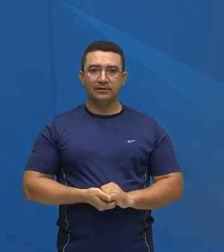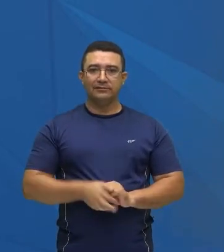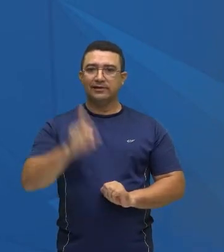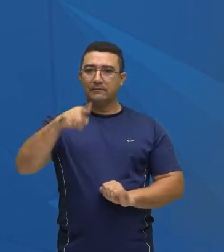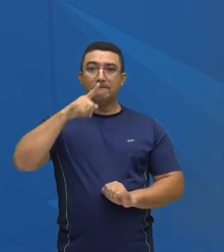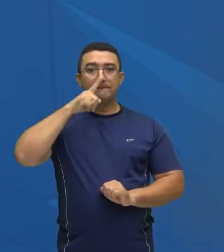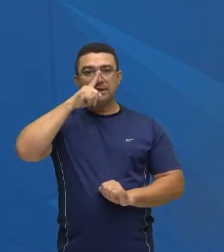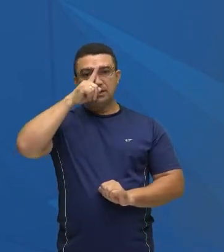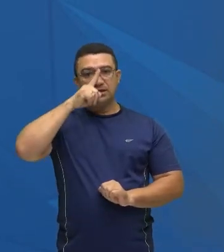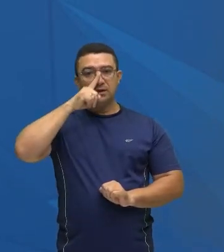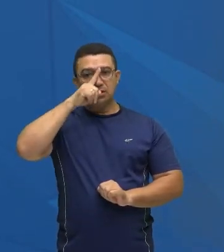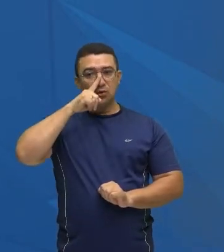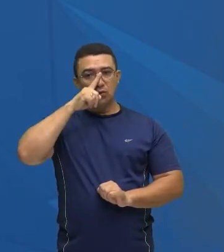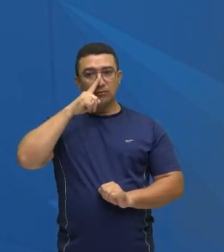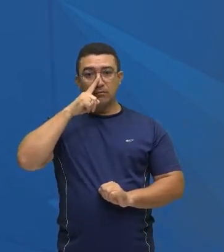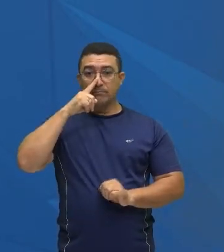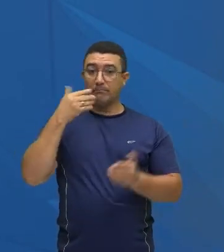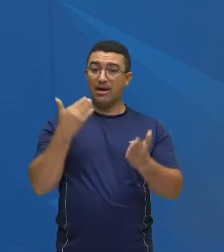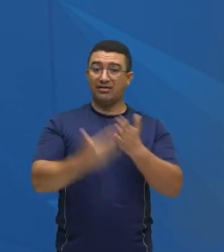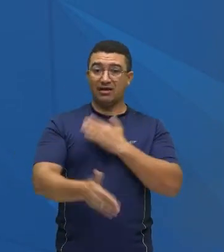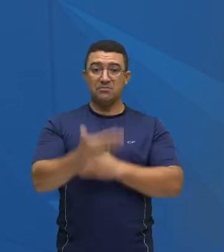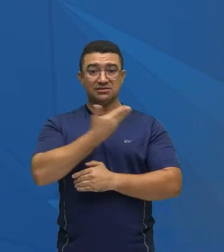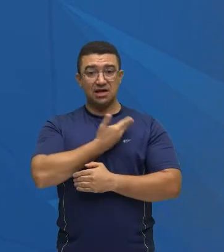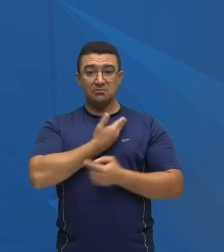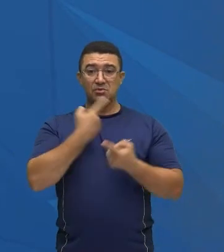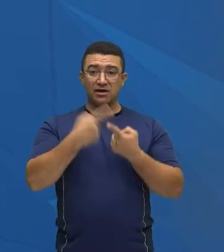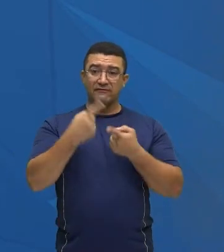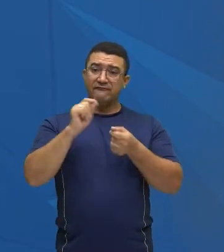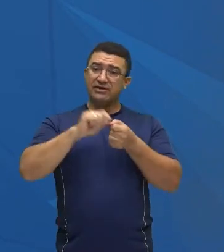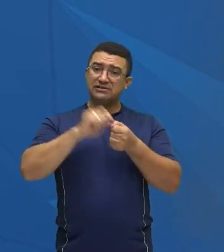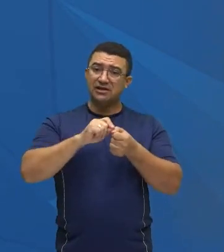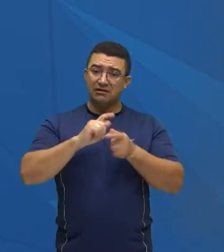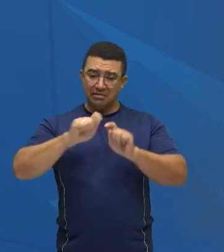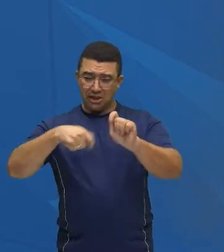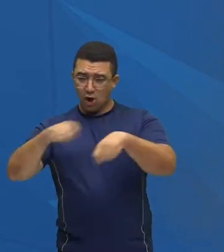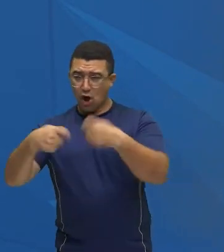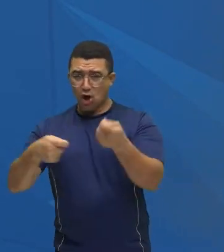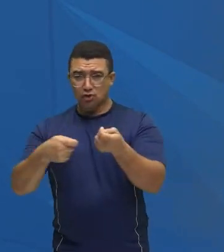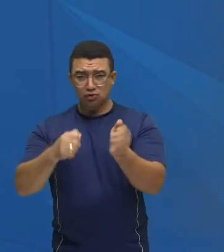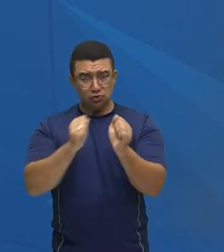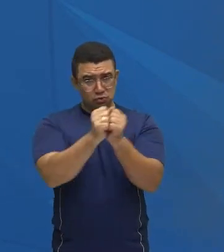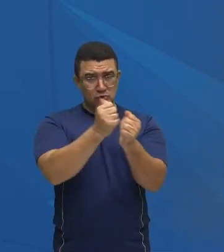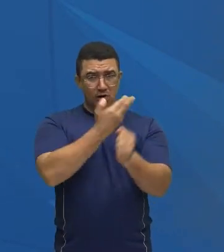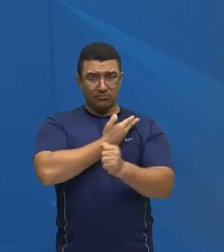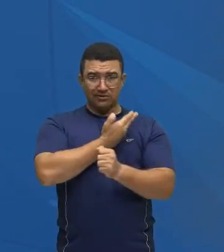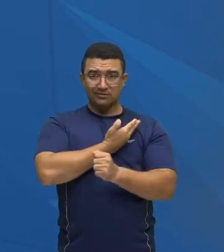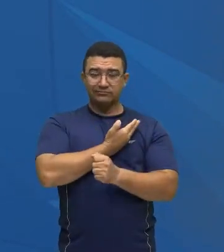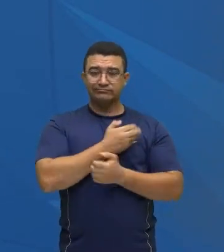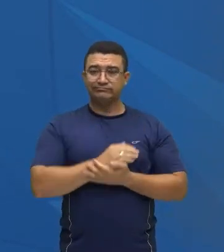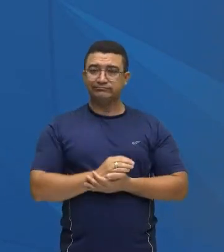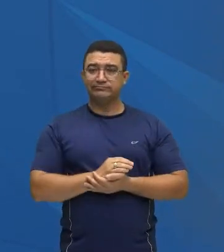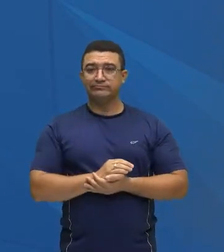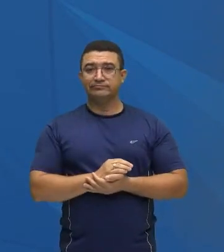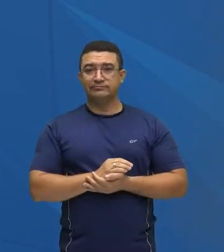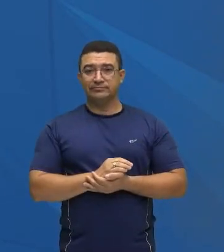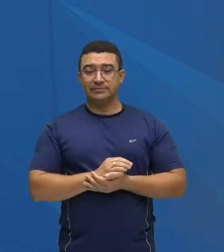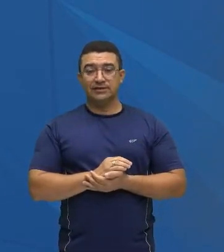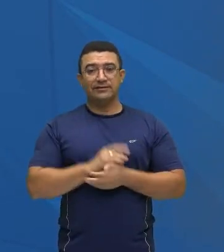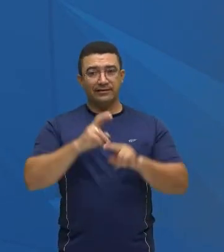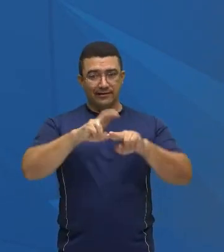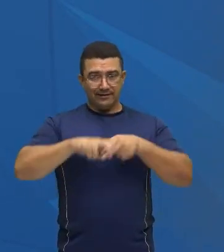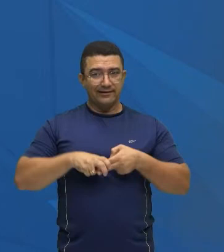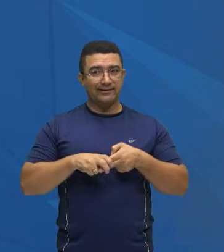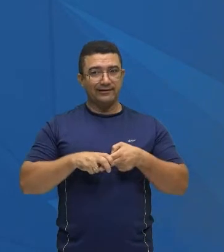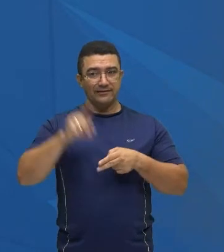amizade fazendo negócio com um amigo. Exatamente isso. E é raro de acontecer? Não necessariamente. Por isso é